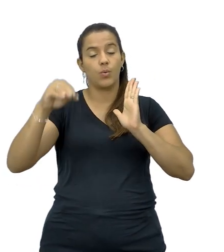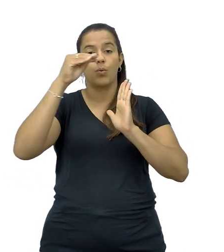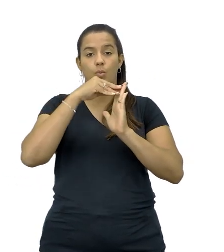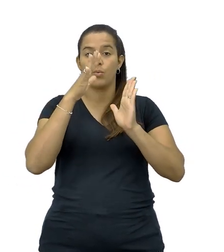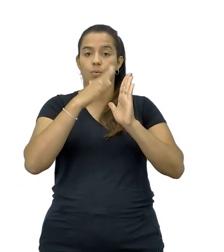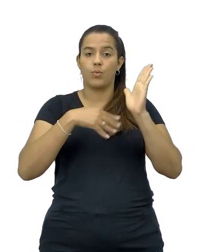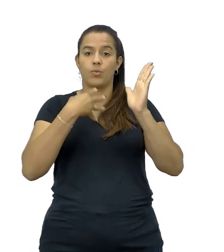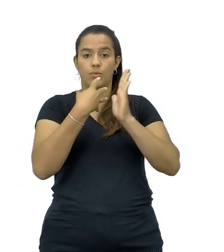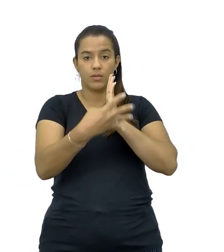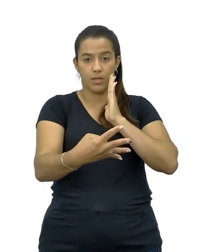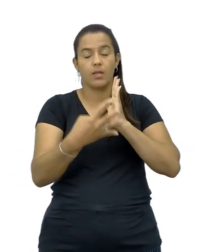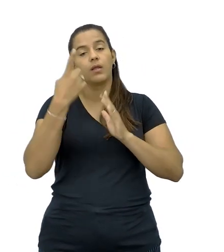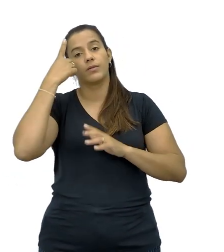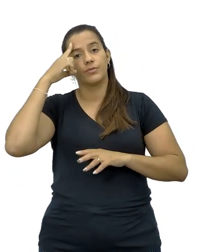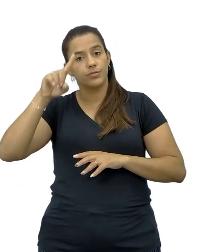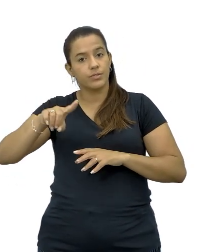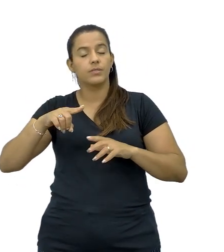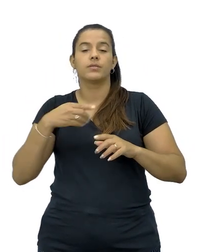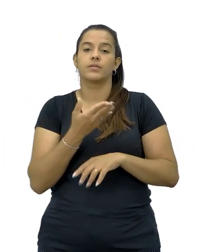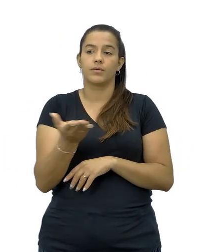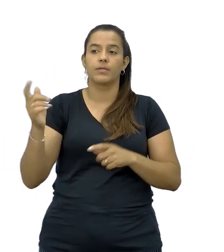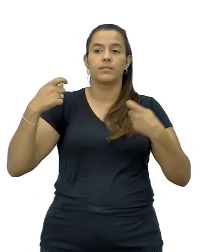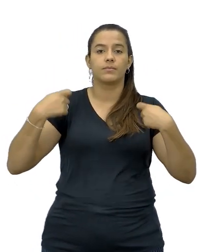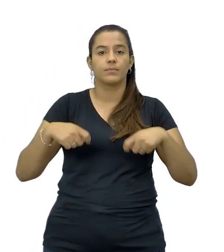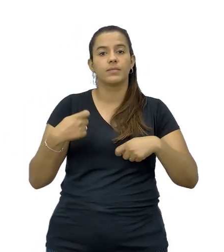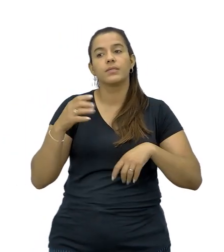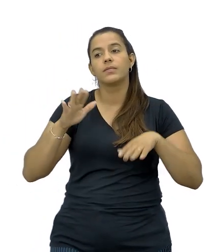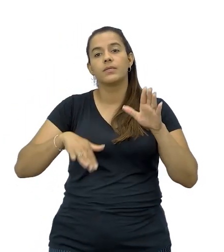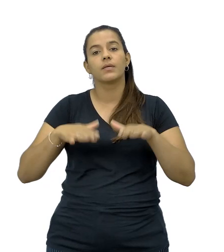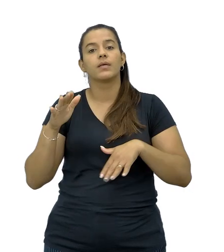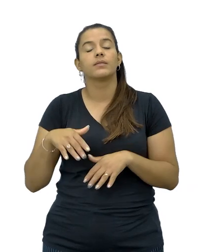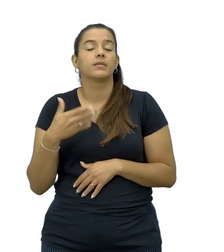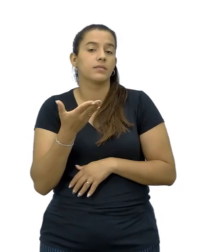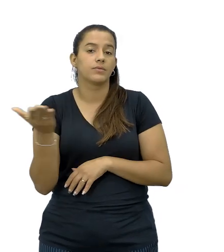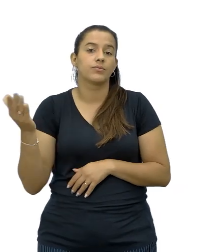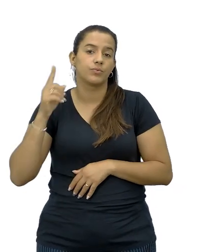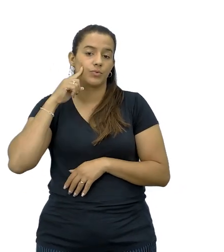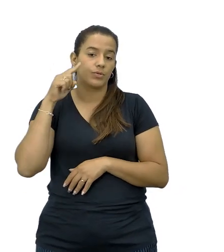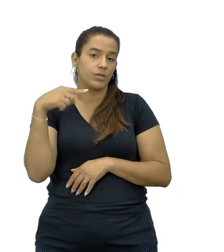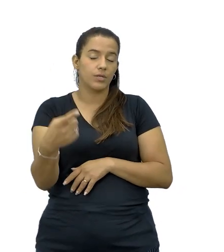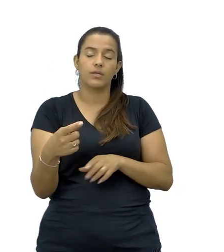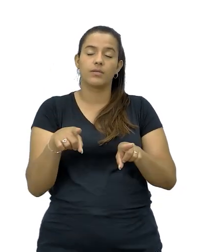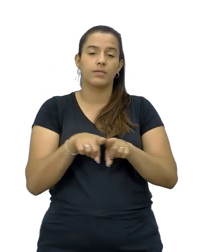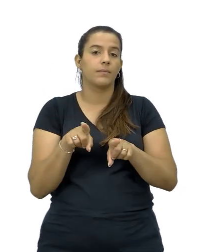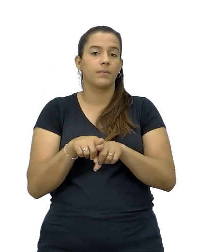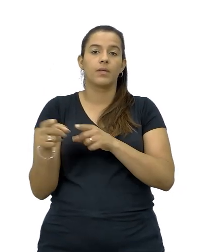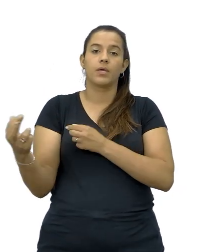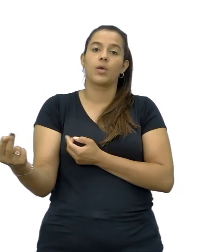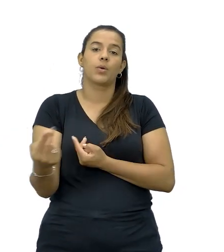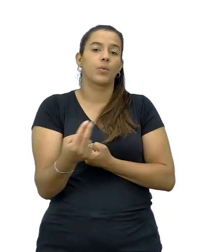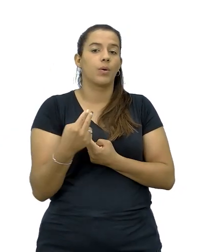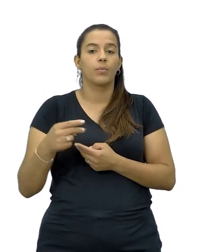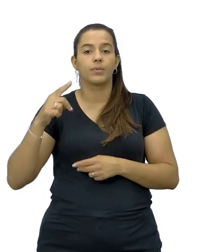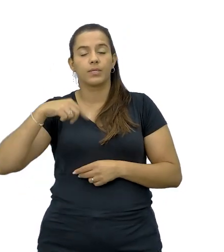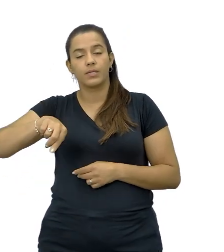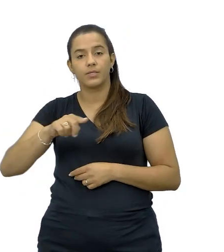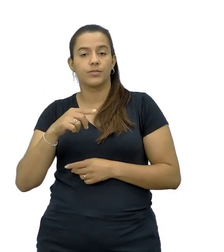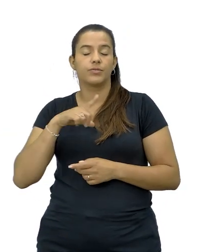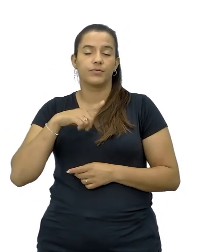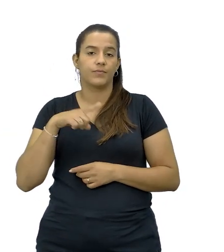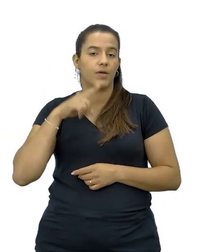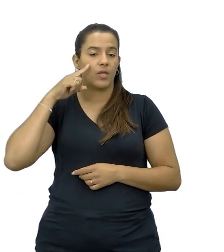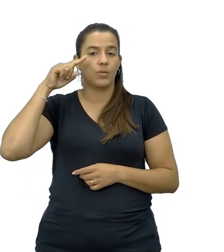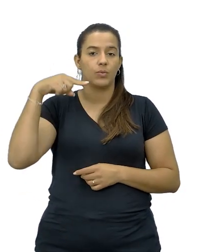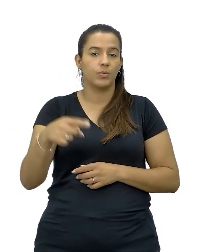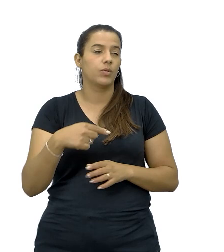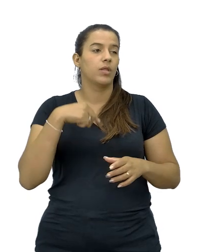com datas, os nossos estudantes também precisam, porque na vida prática também poderá ser assim, né, quando eles estiverem no seu cotidiano, no mundo